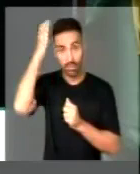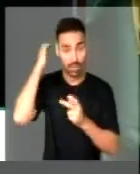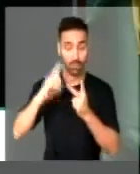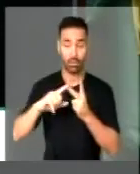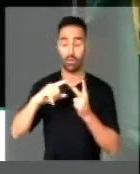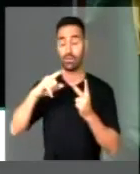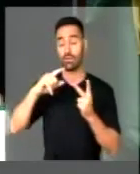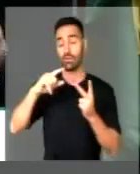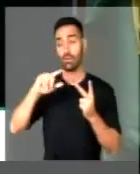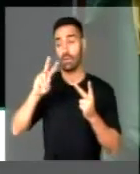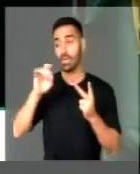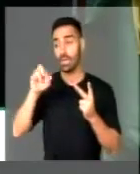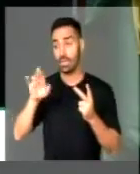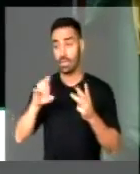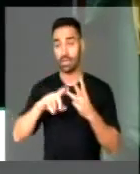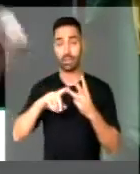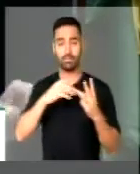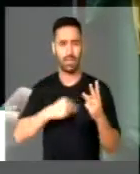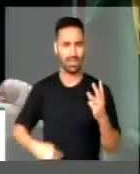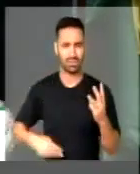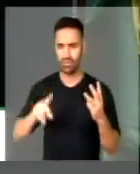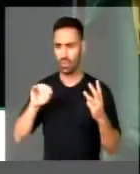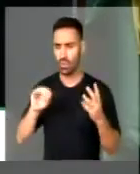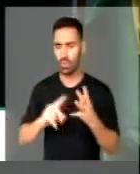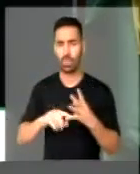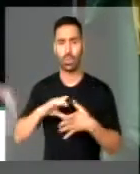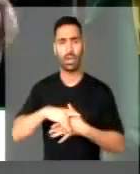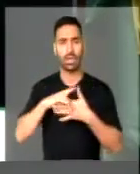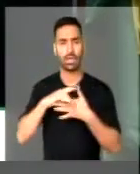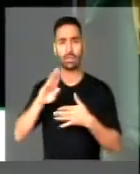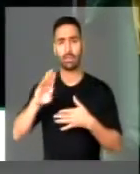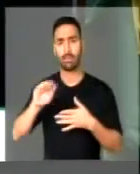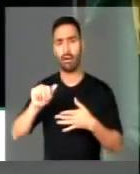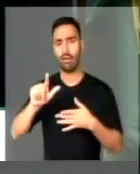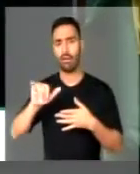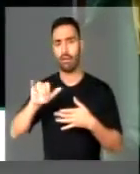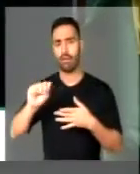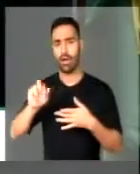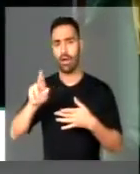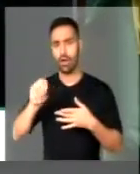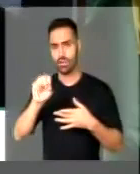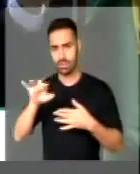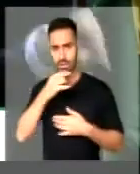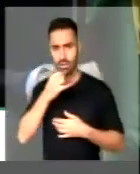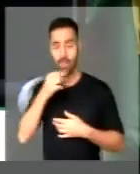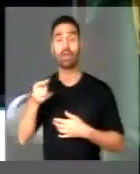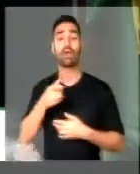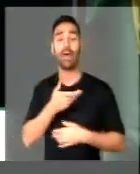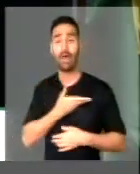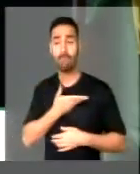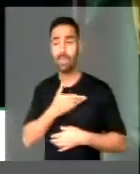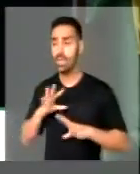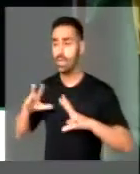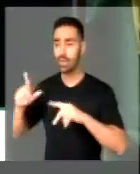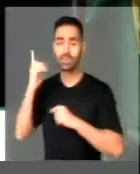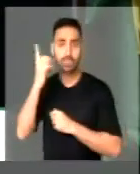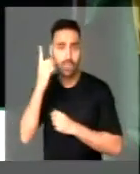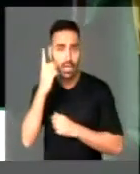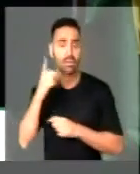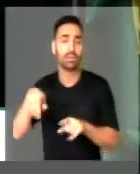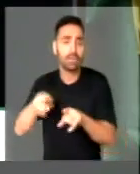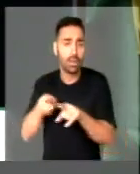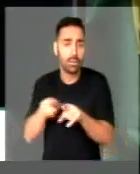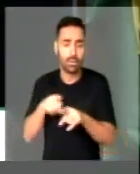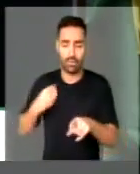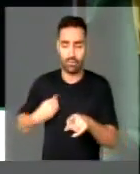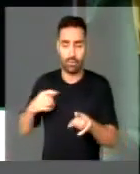com o ministro Diogo, com o nosso líder da nossa bancada, Baleia Rossi, e os colegas deputados aqui presentes também